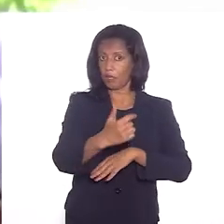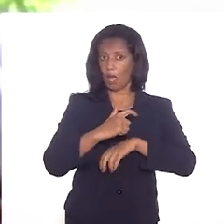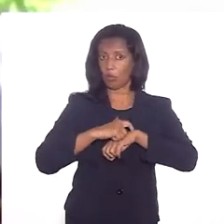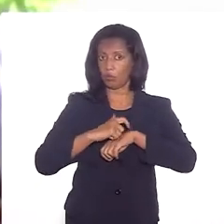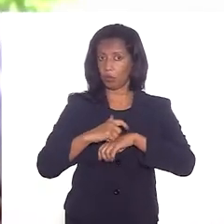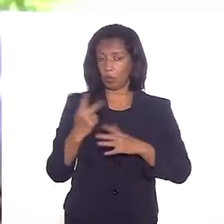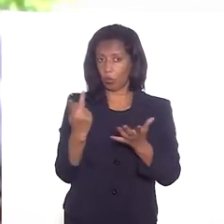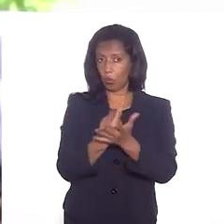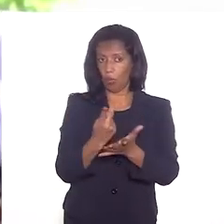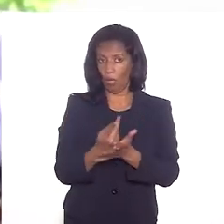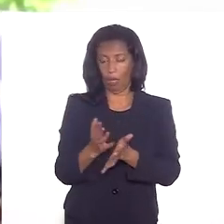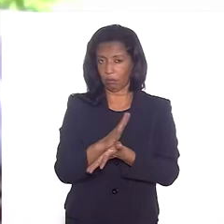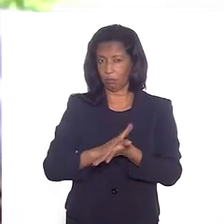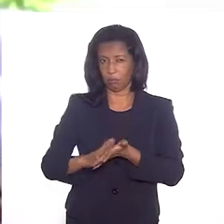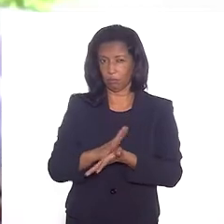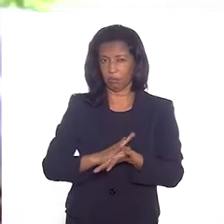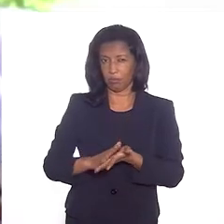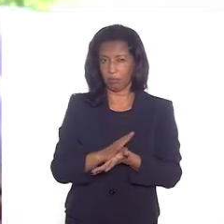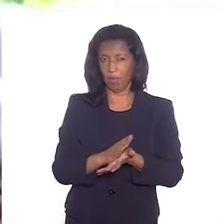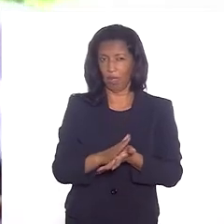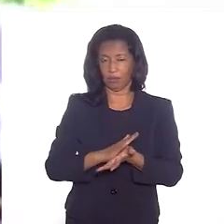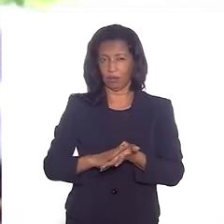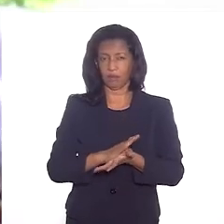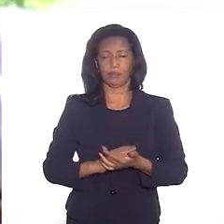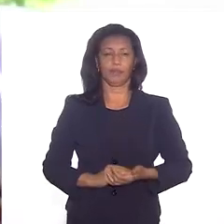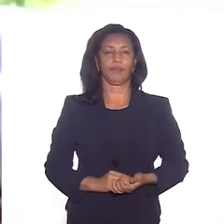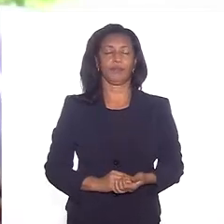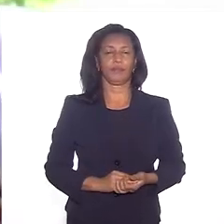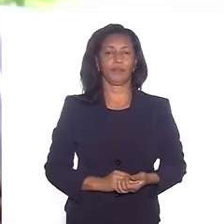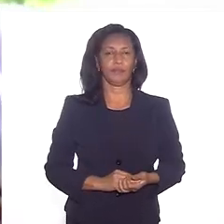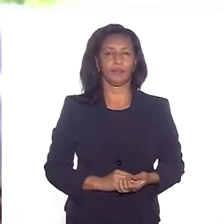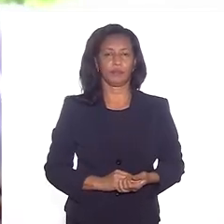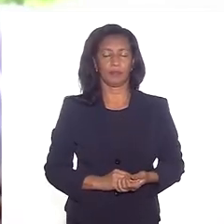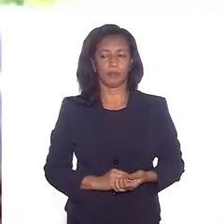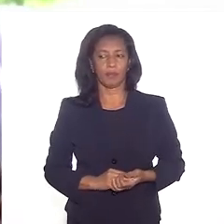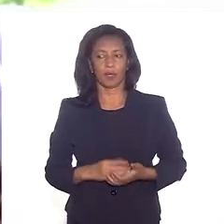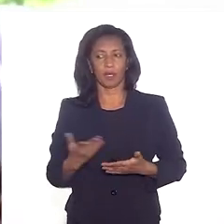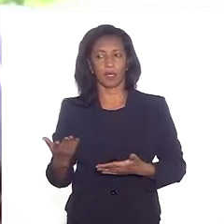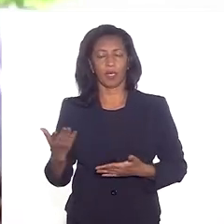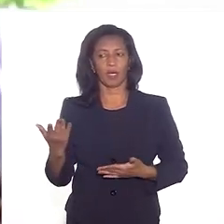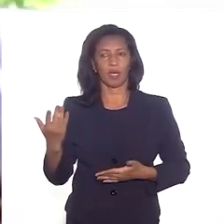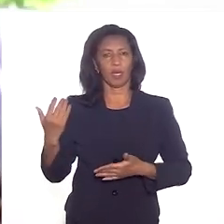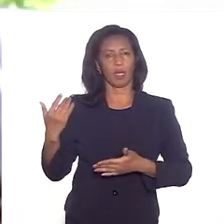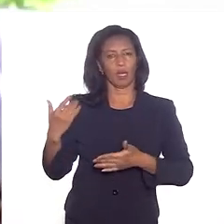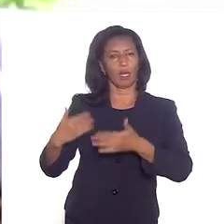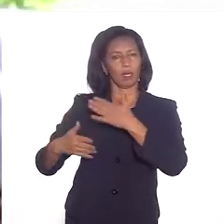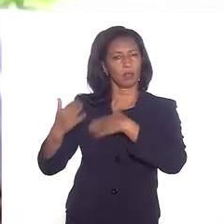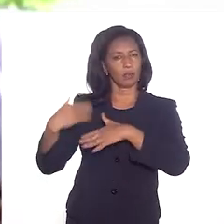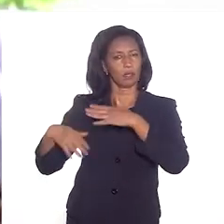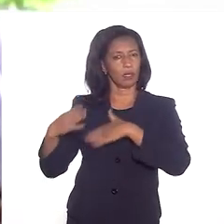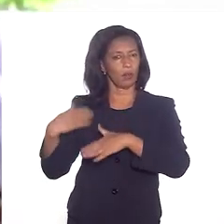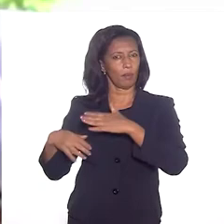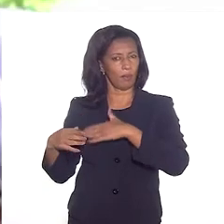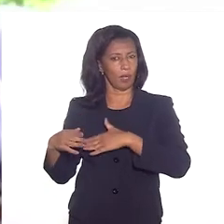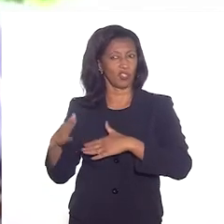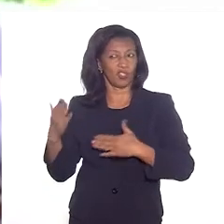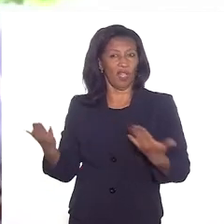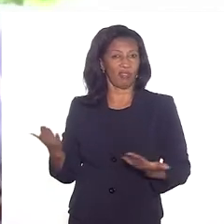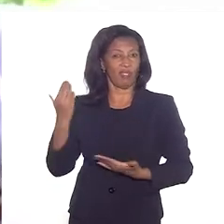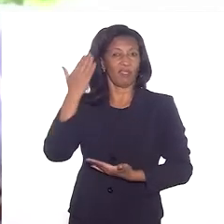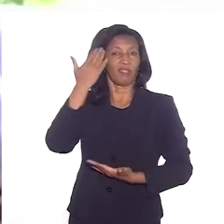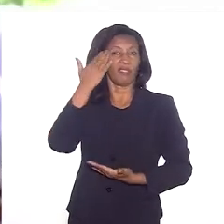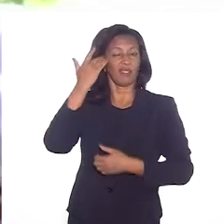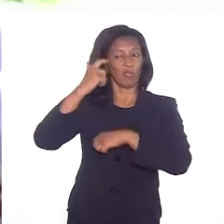passar nenhuma fase, nenhum tempo a mais, né? É como eu te disse anteriormente. A gente até